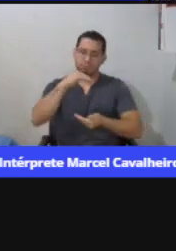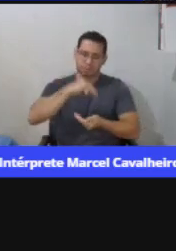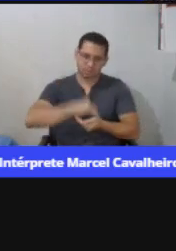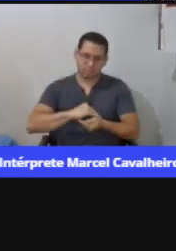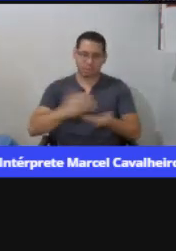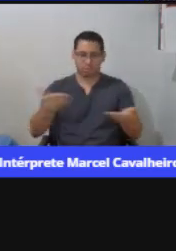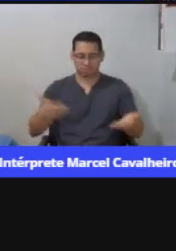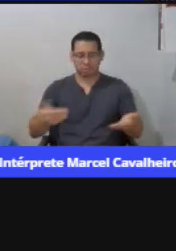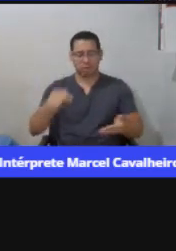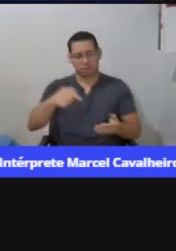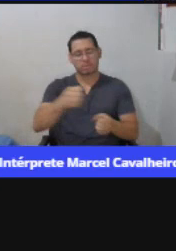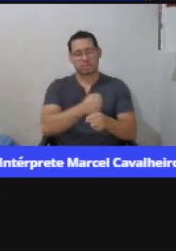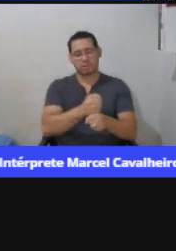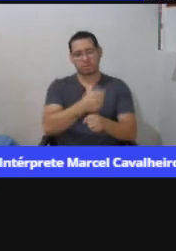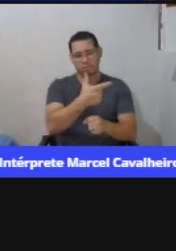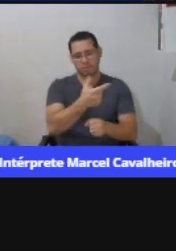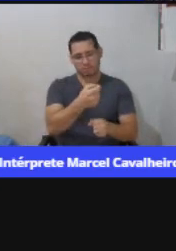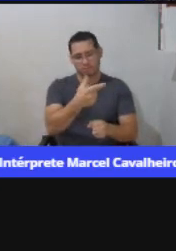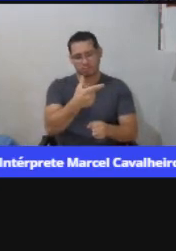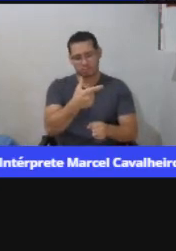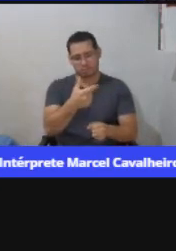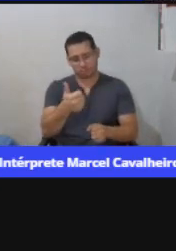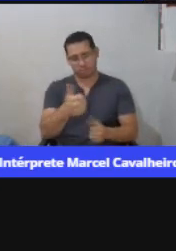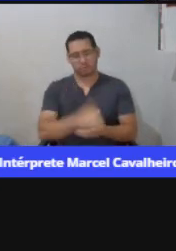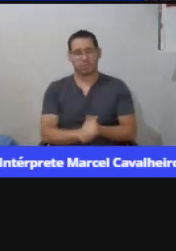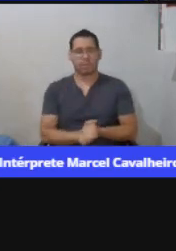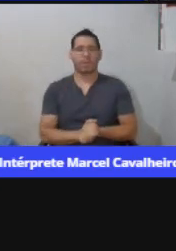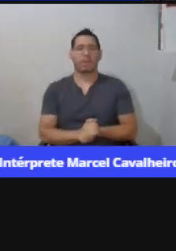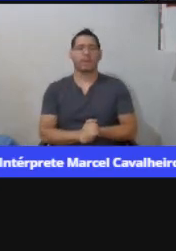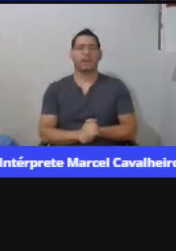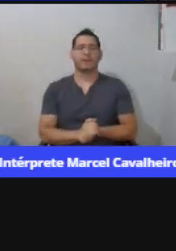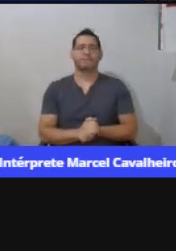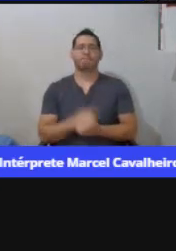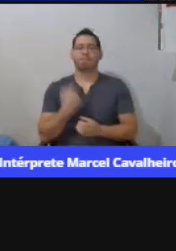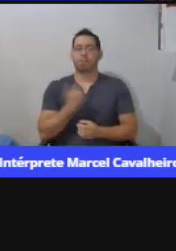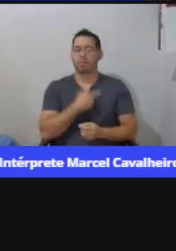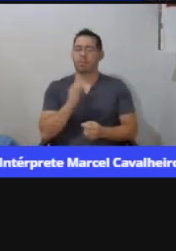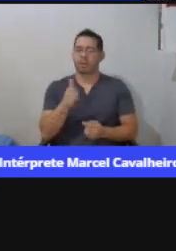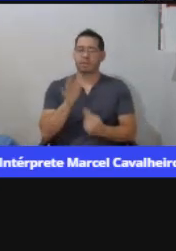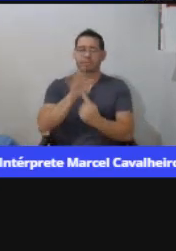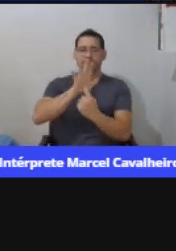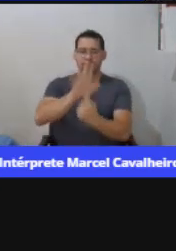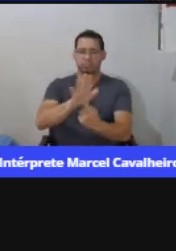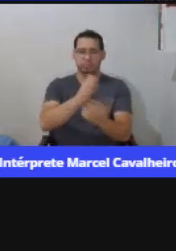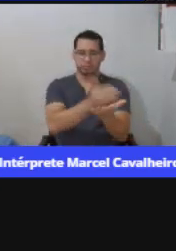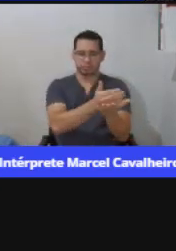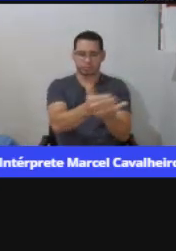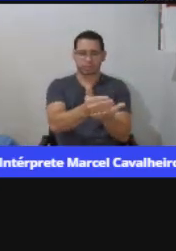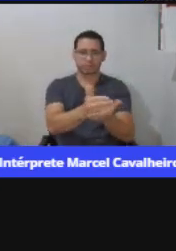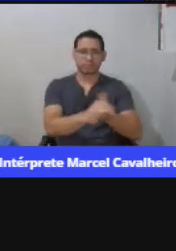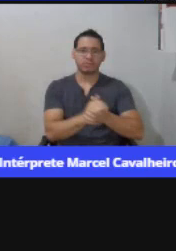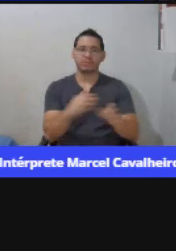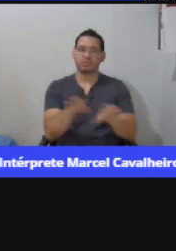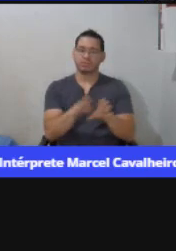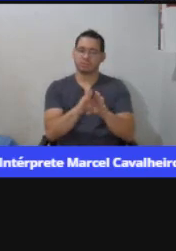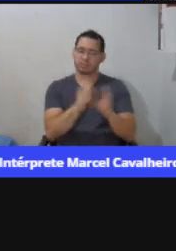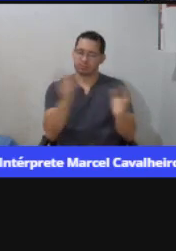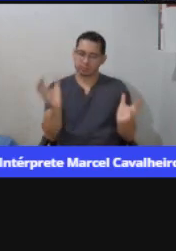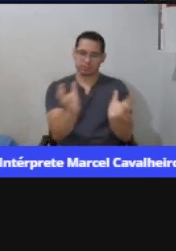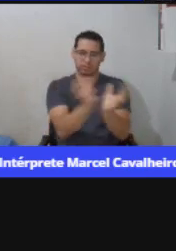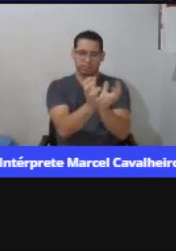de 2021. Como nós já apresentamos no início, né, a nossa equipe de